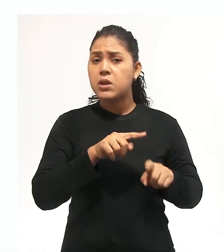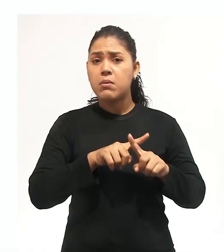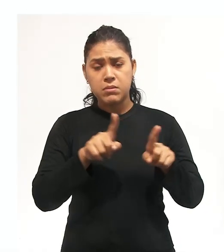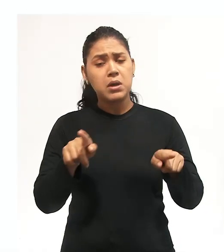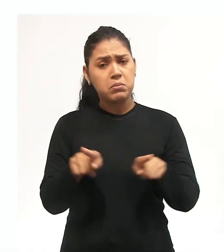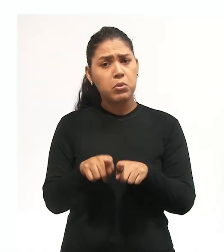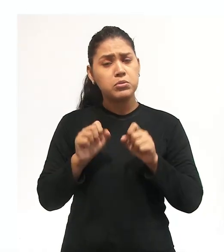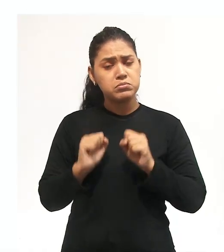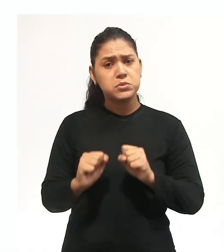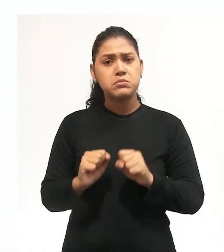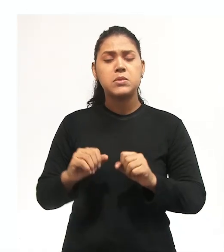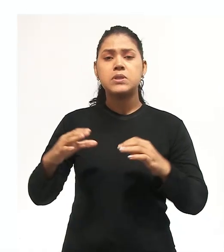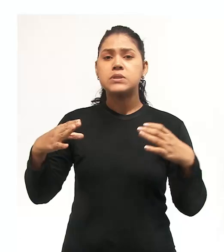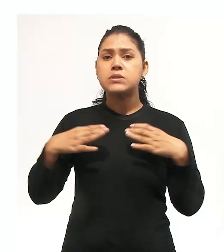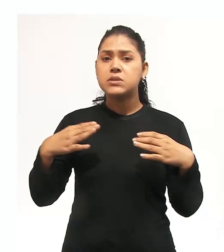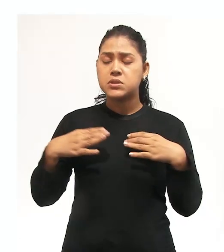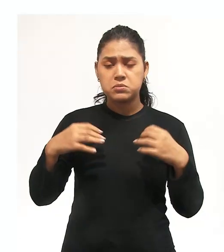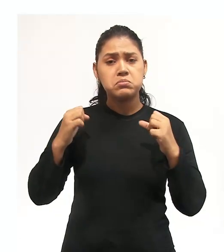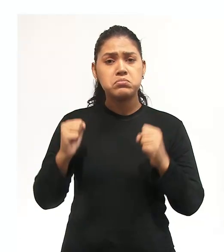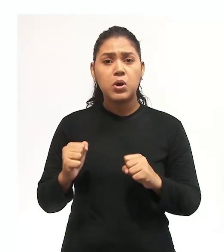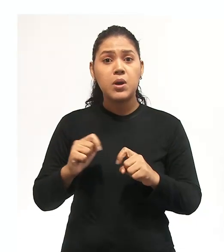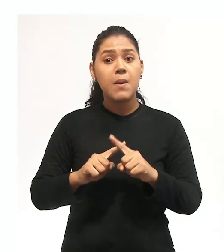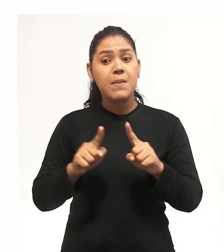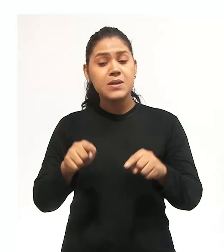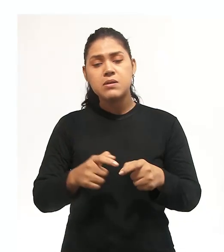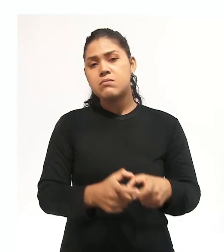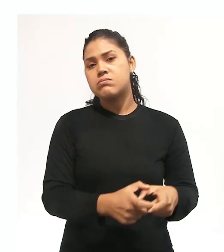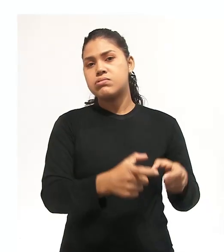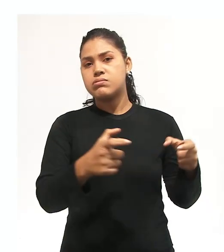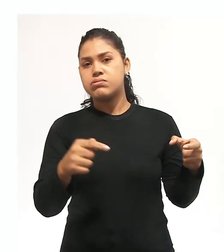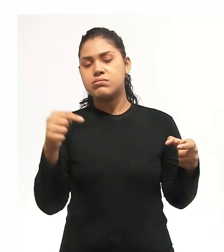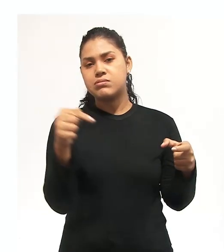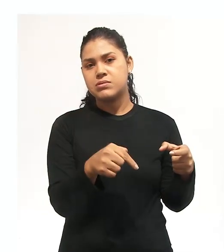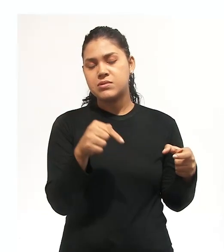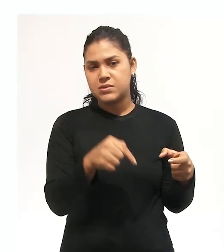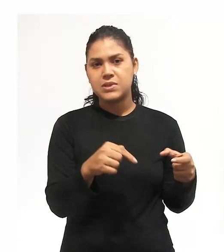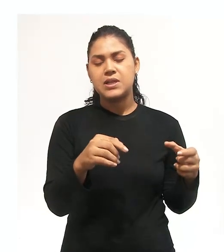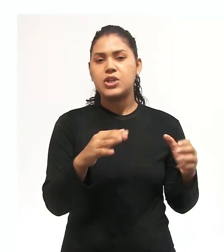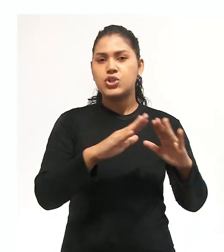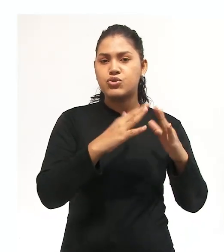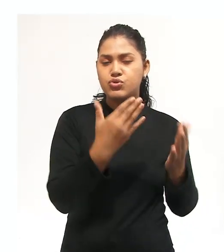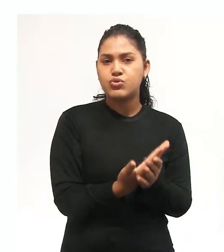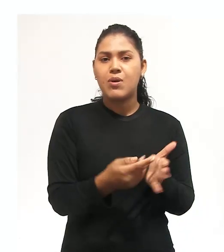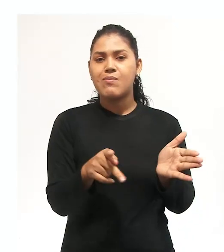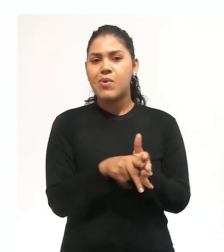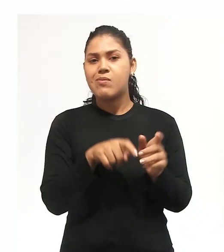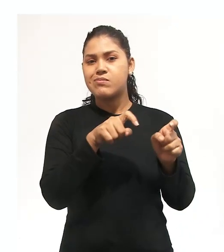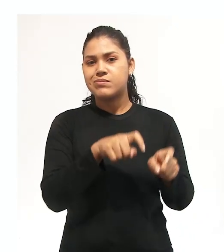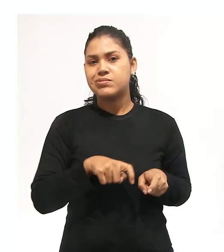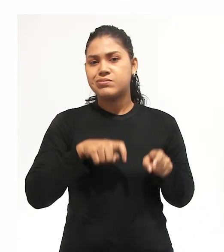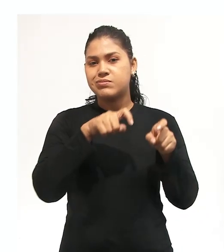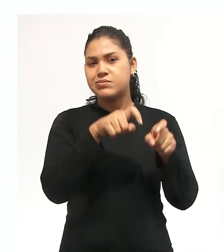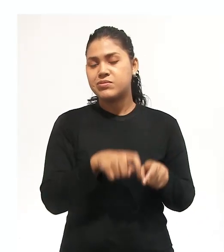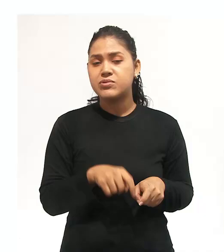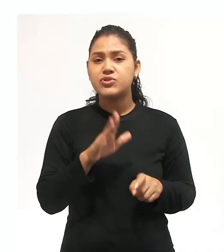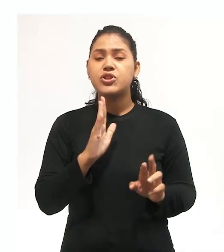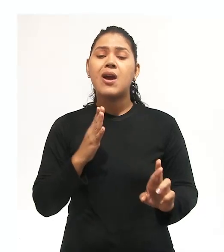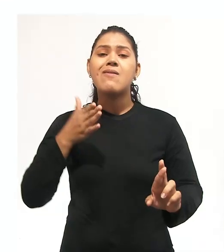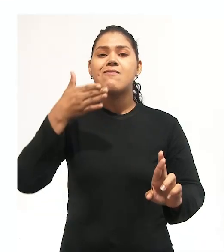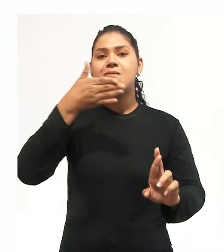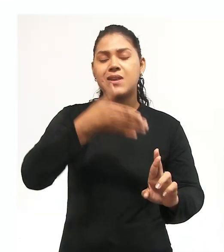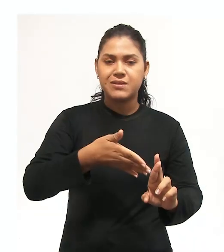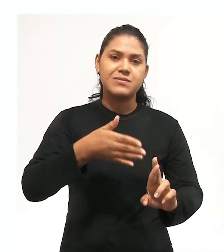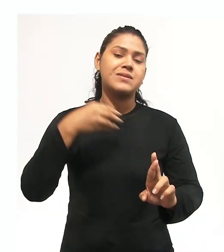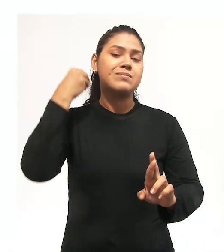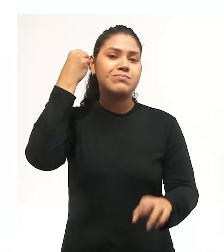pode acontecer. Mas essa é uma característica e uma facilidade muito maior para quem já tem o que nós chamamos